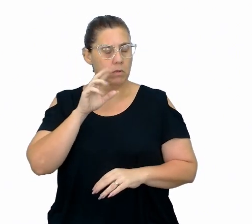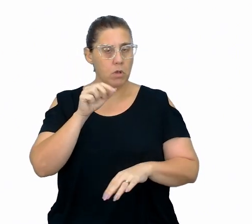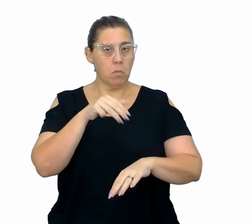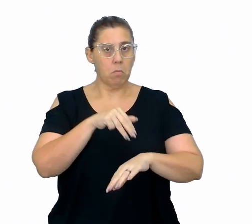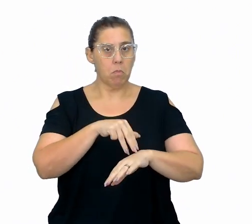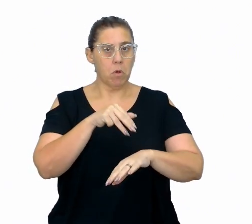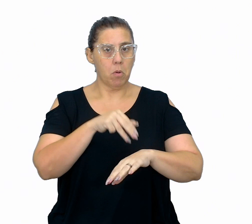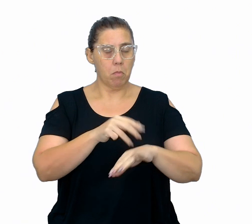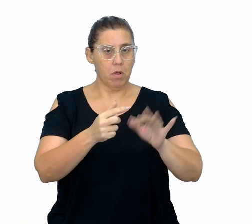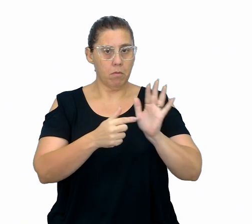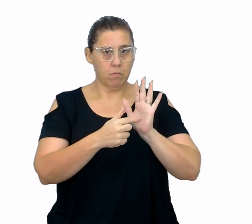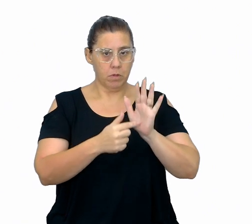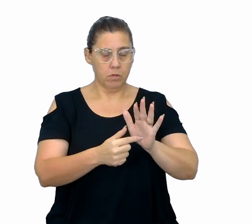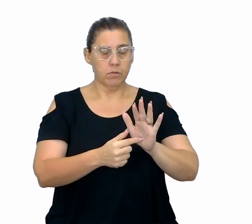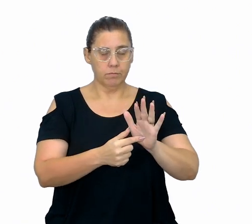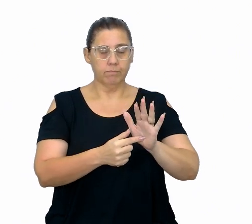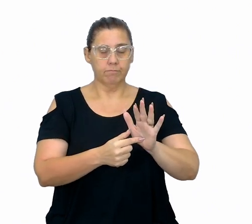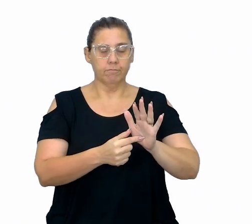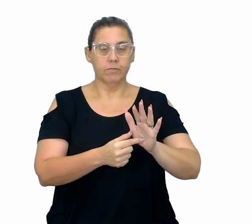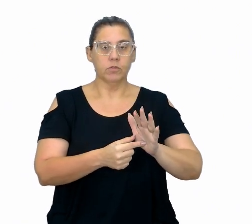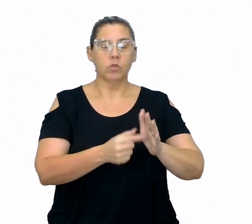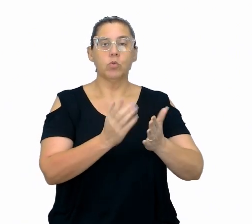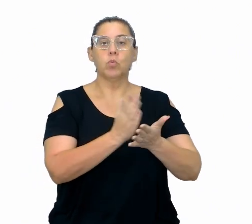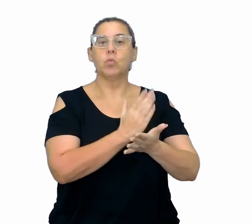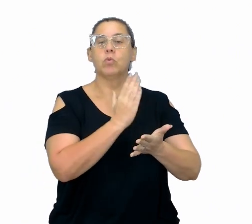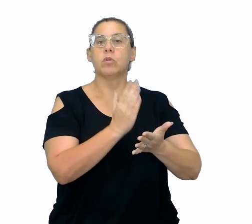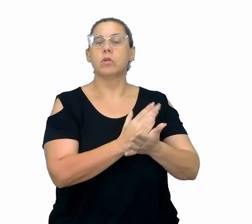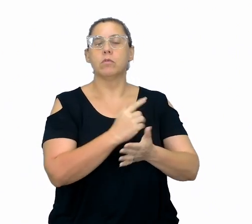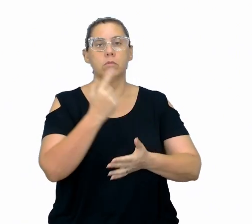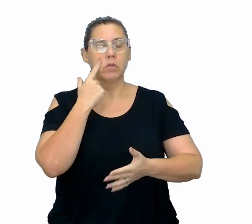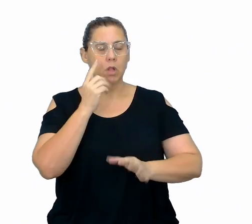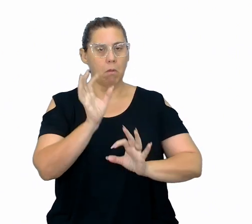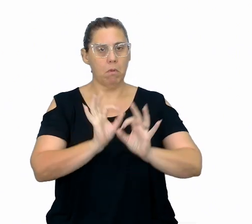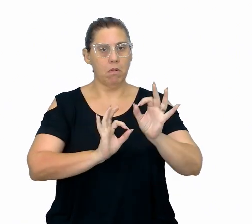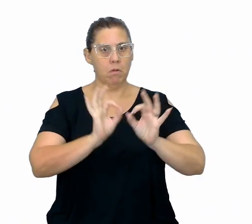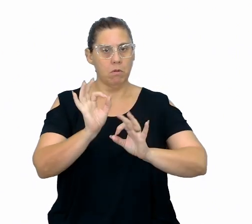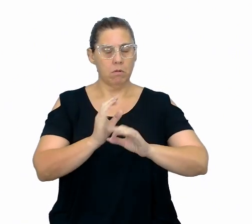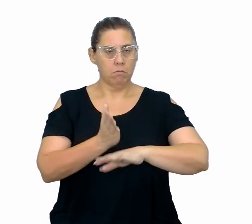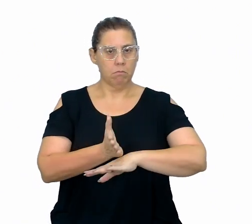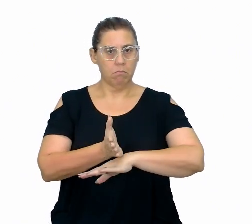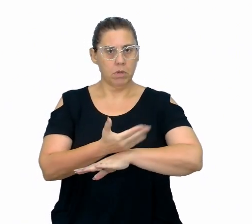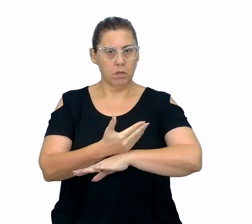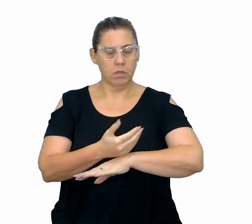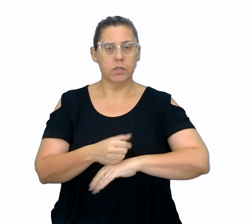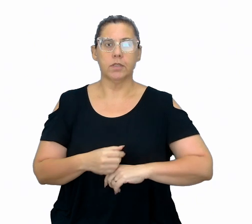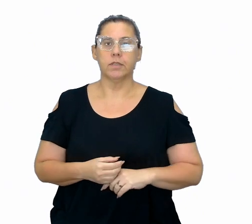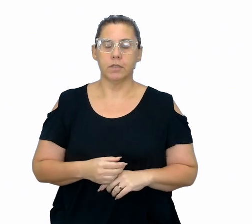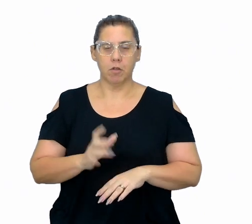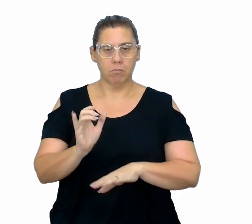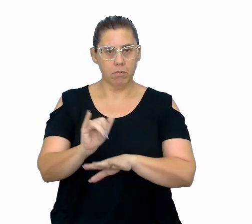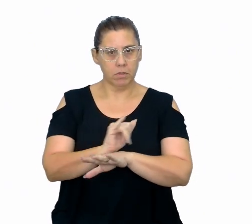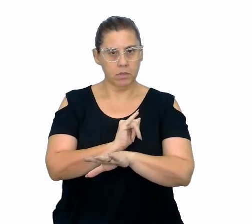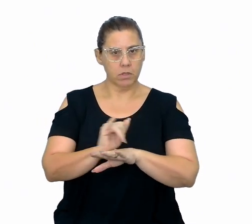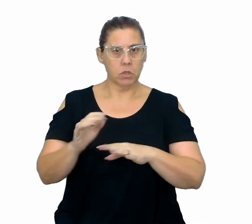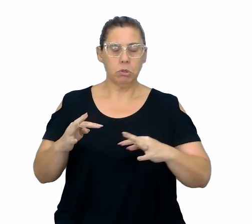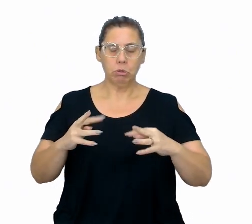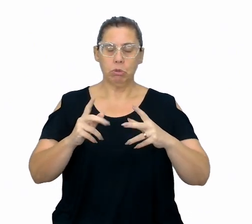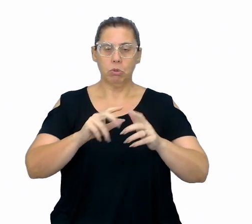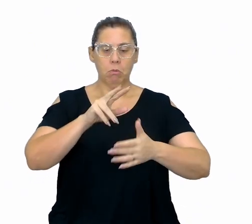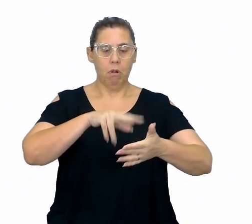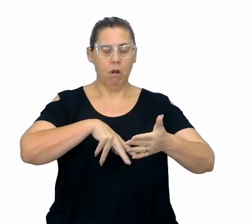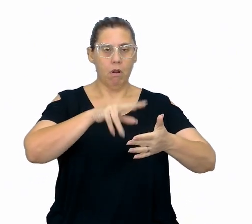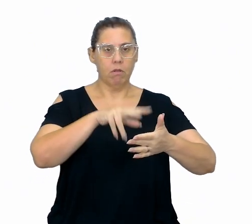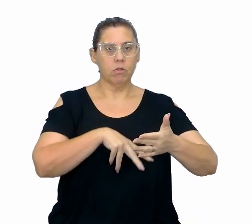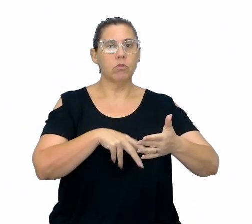momento da apresentação de uma obra deve contemplar a elaboração de antecipações, que são estratégias que todo leitor